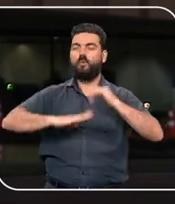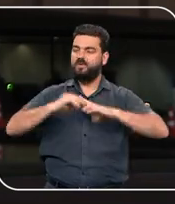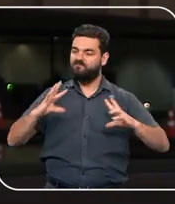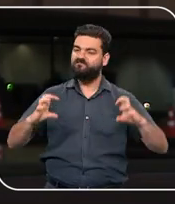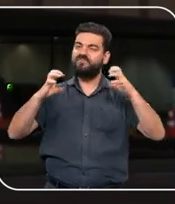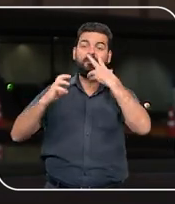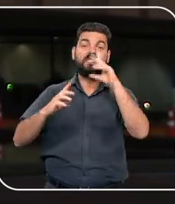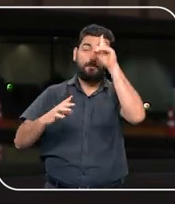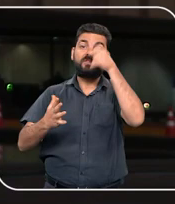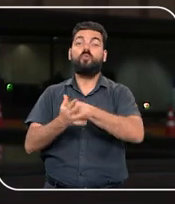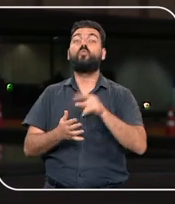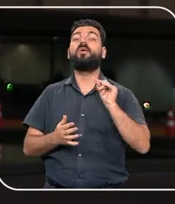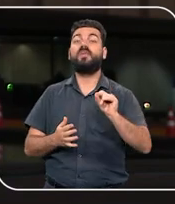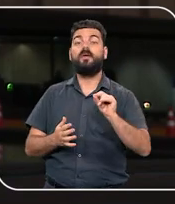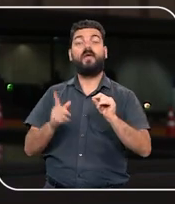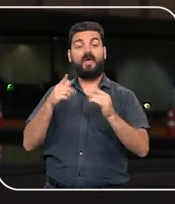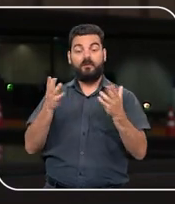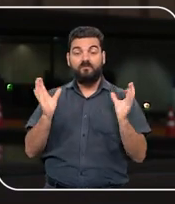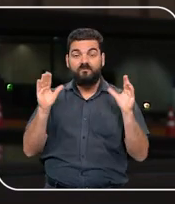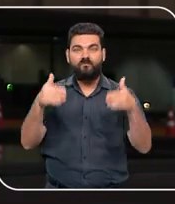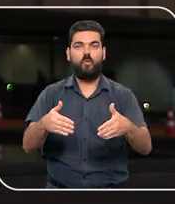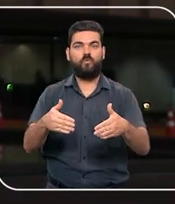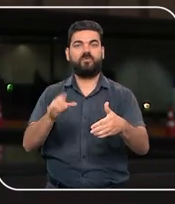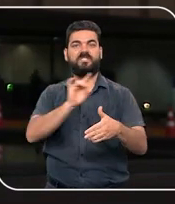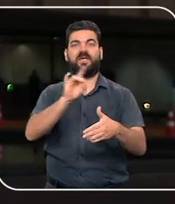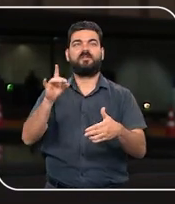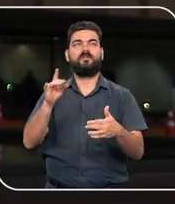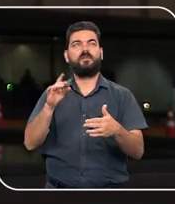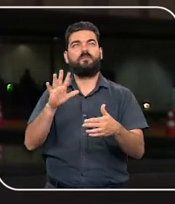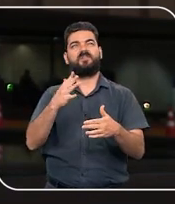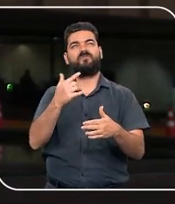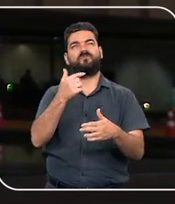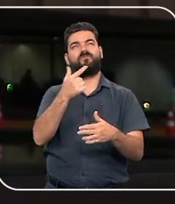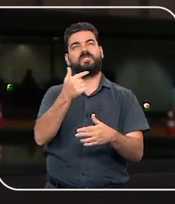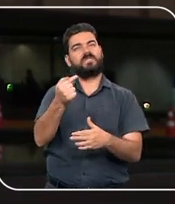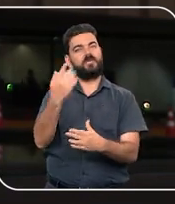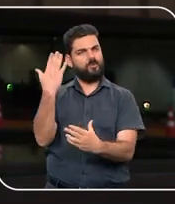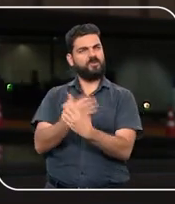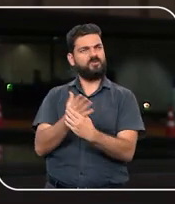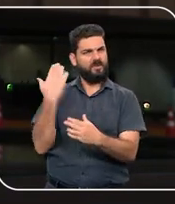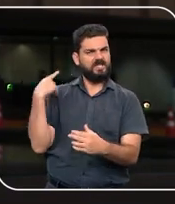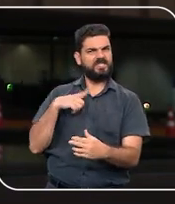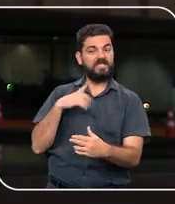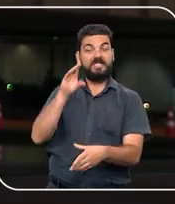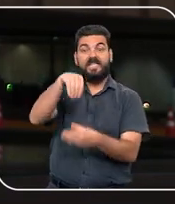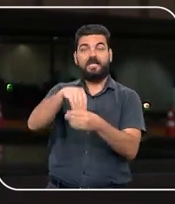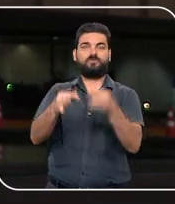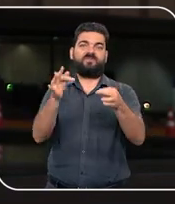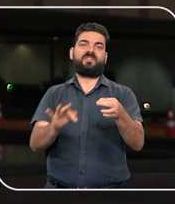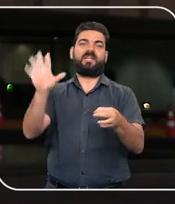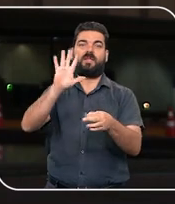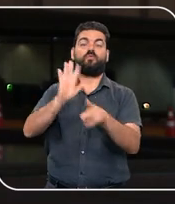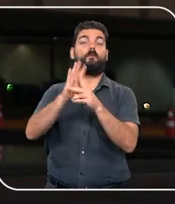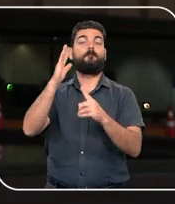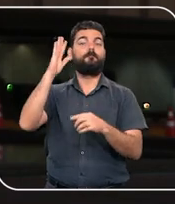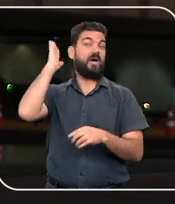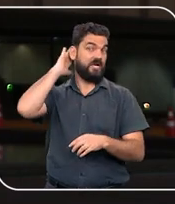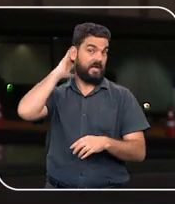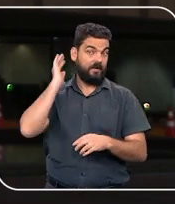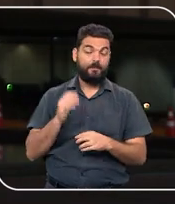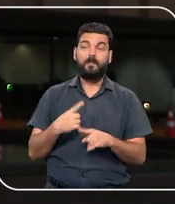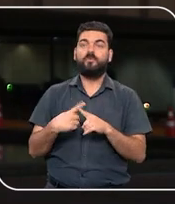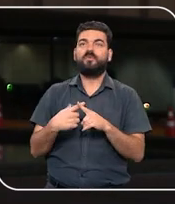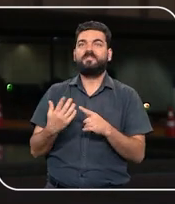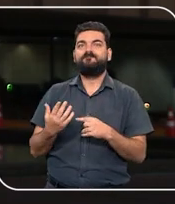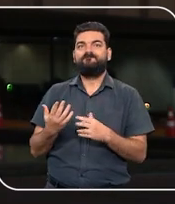conflito de competência e determinou a centralização das primeiras 27 ações populares na justiça federal do